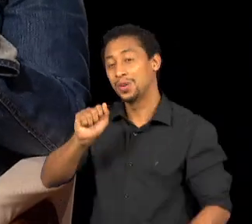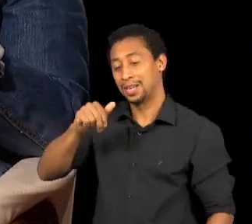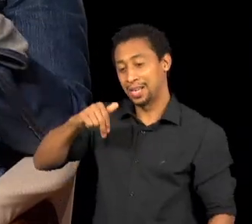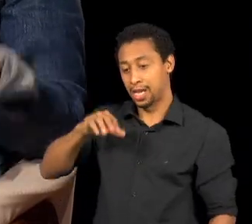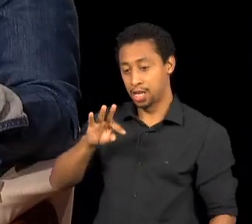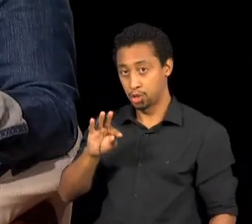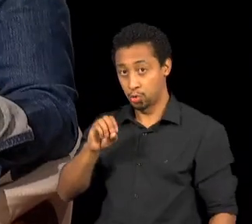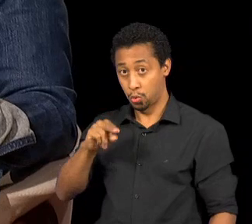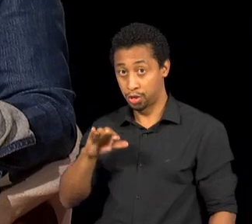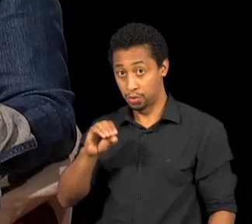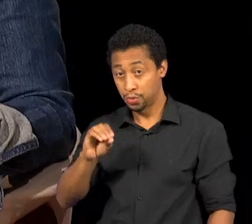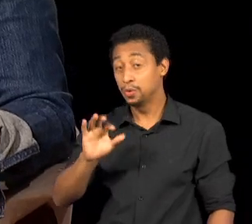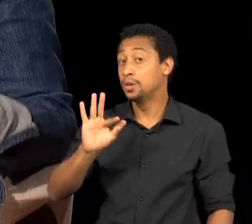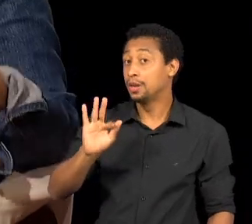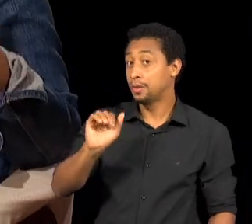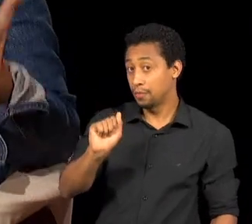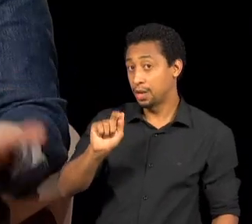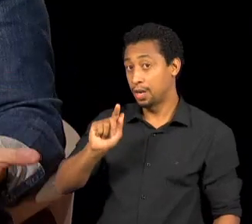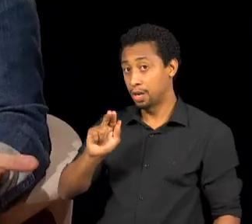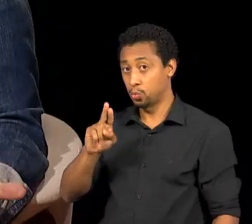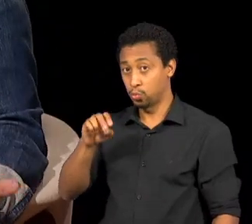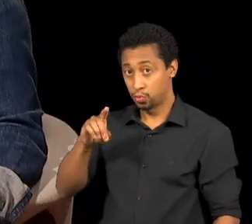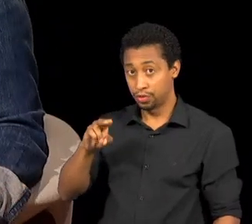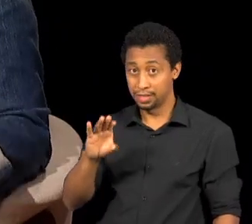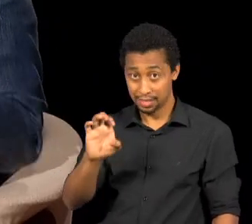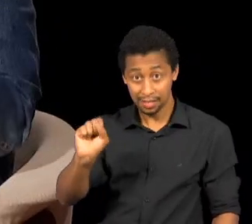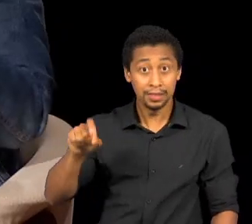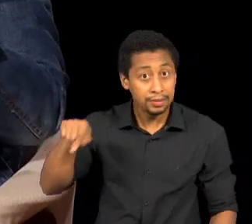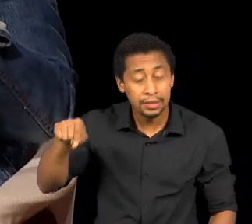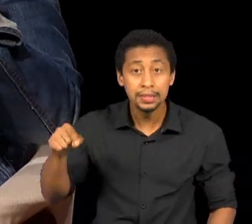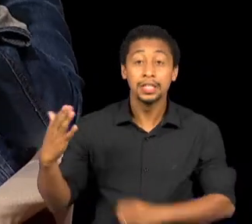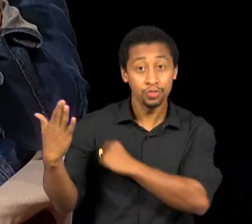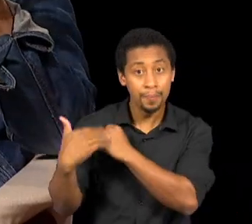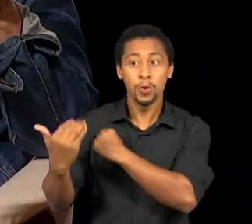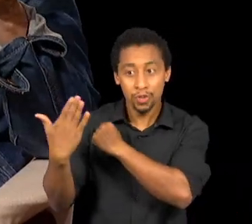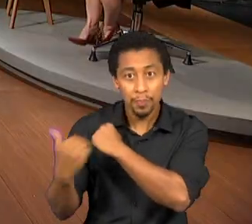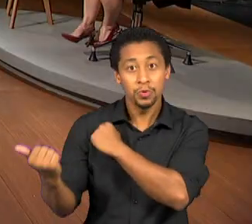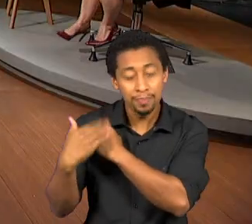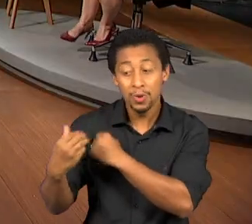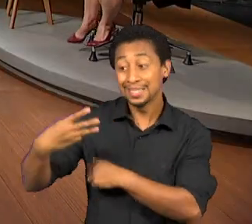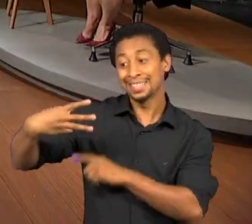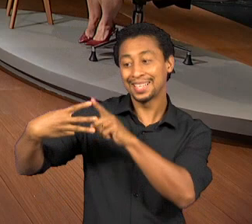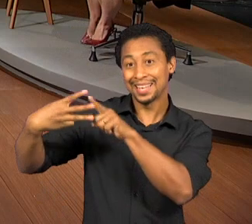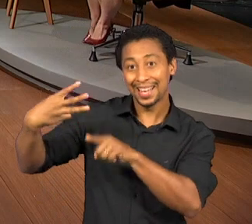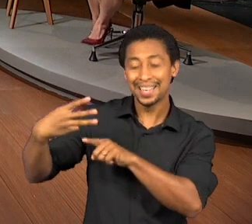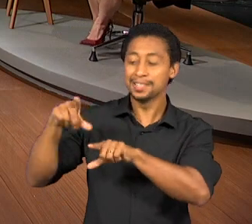Aí, depois do teste com o Fagundes, é que eu fui escolhida. Então, foi uma seleção, assim, sabe? Eu